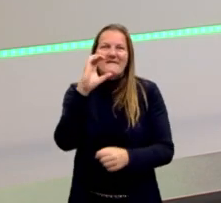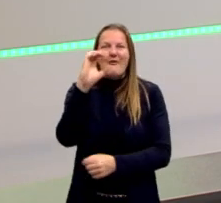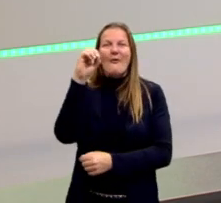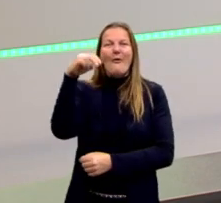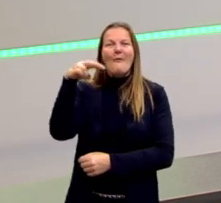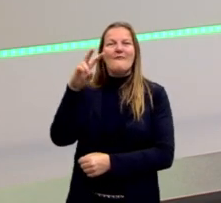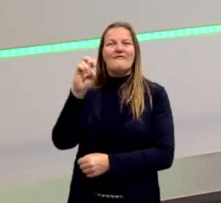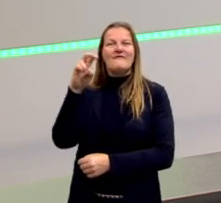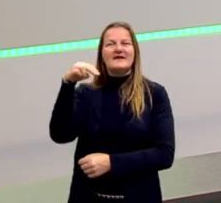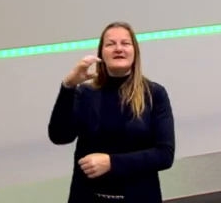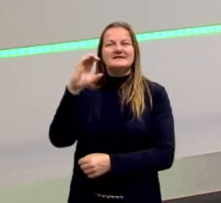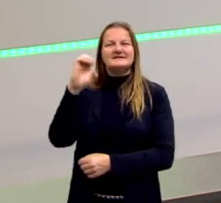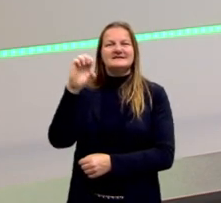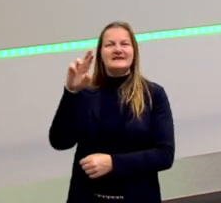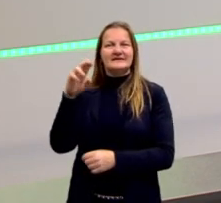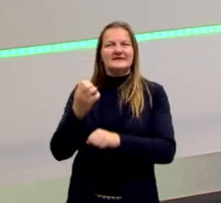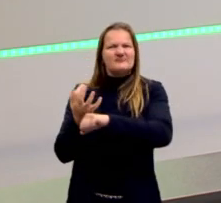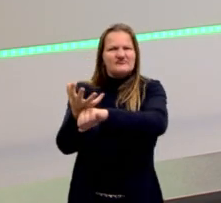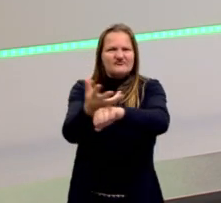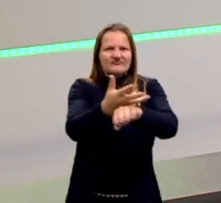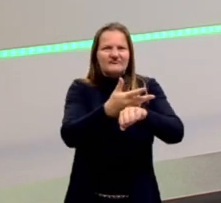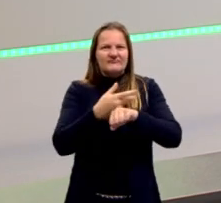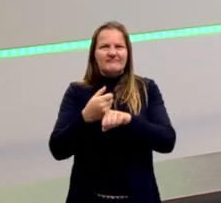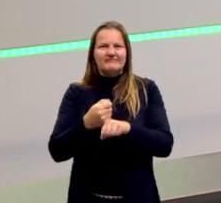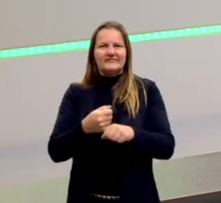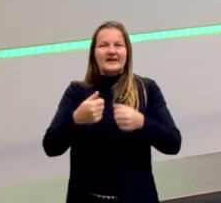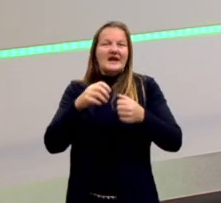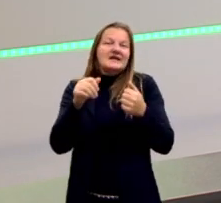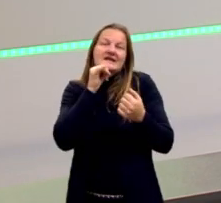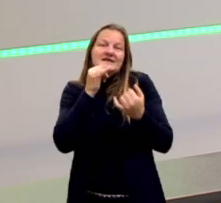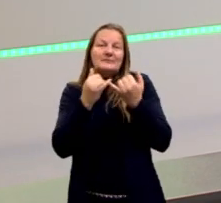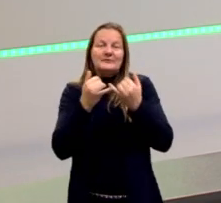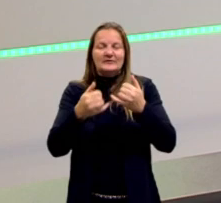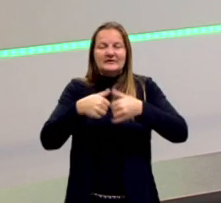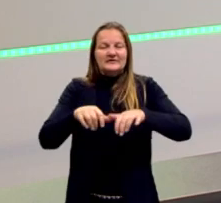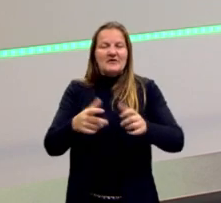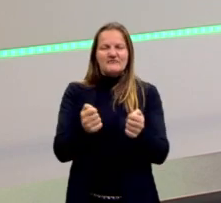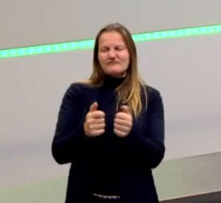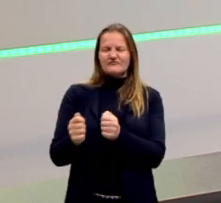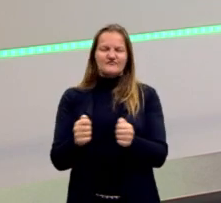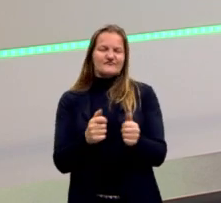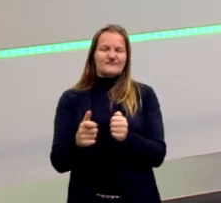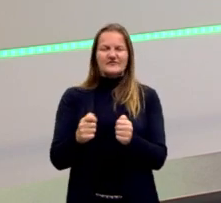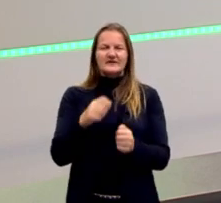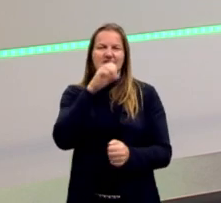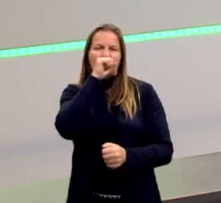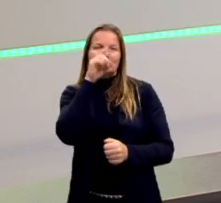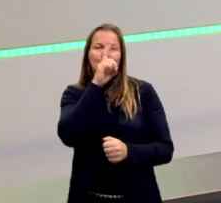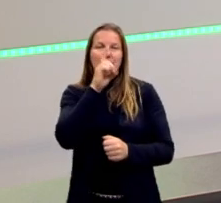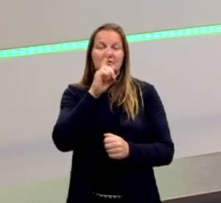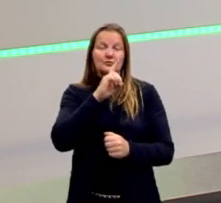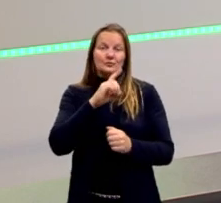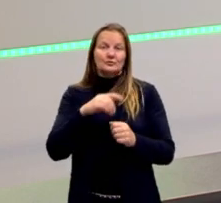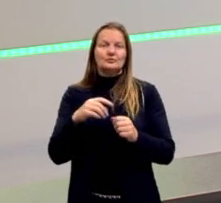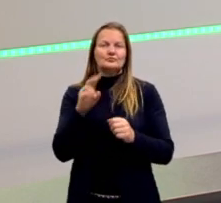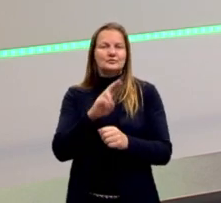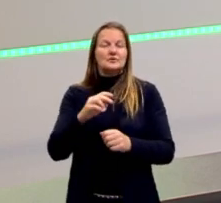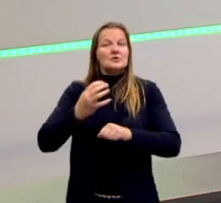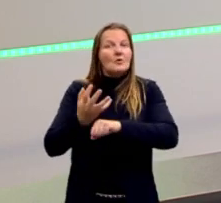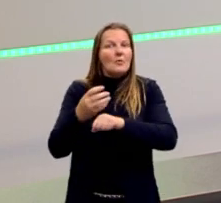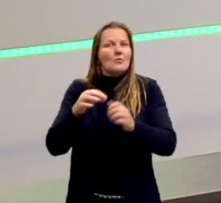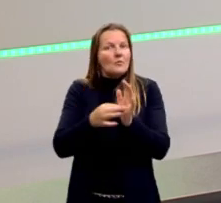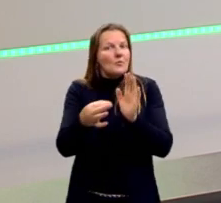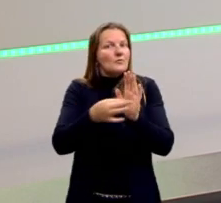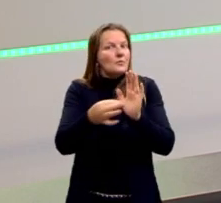filme série até tarde para ficar aí no videogame no final de semana vocês estão argumentando quando